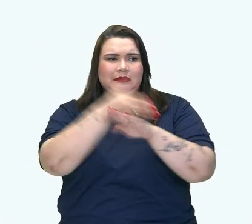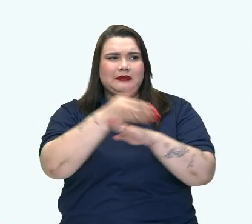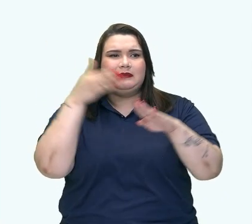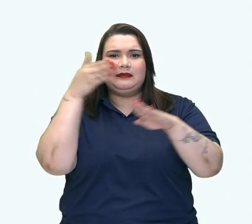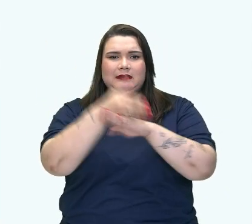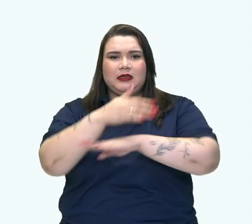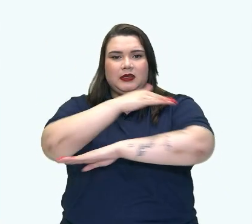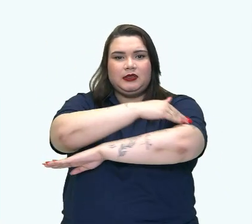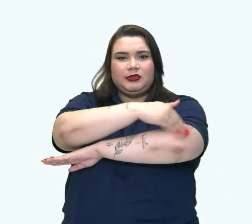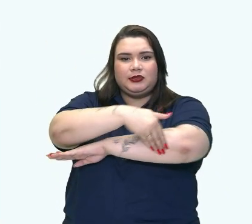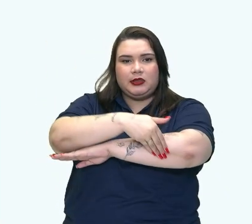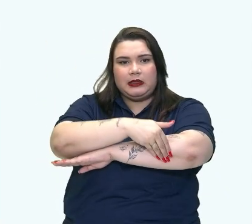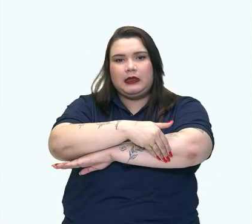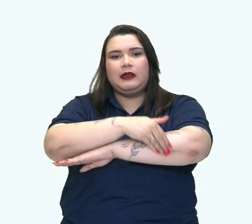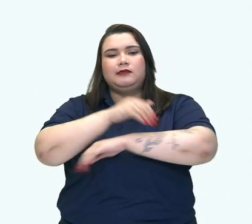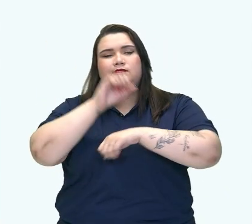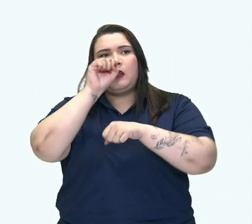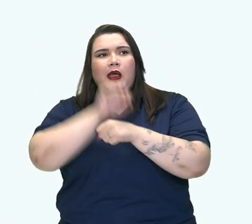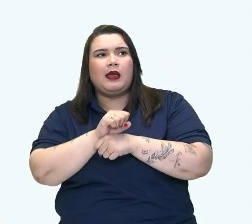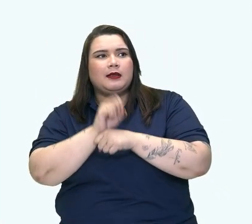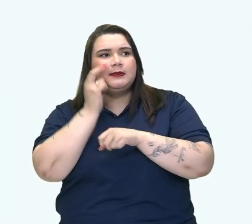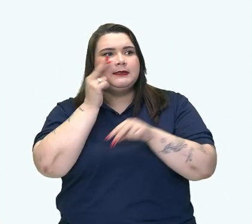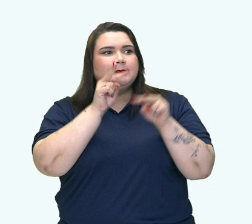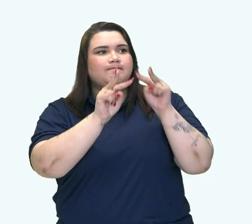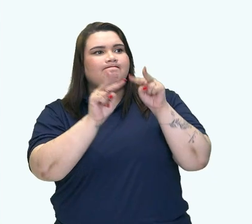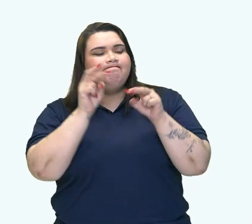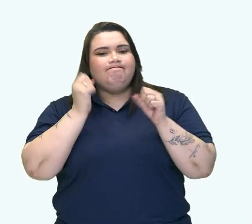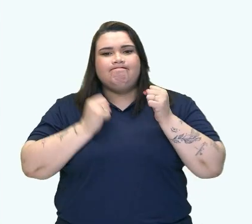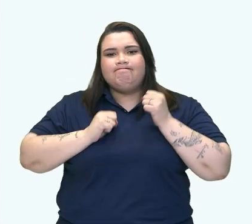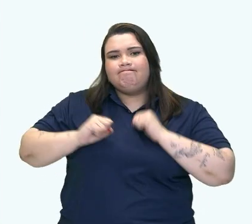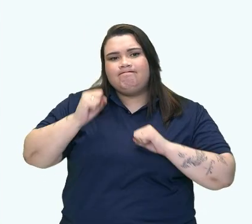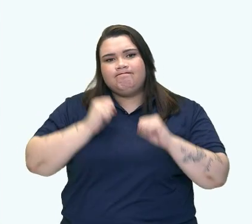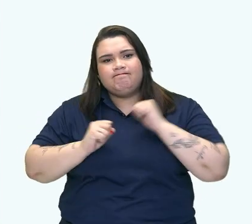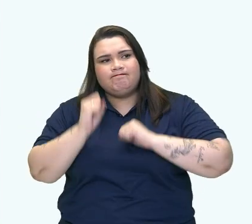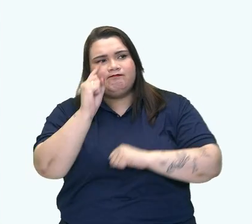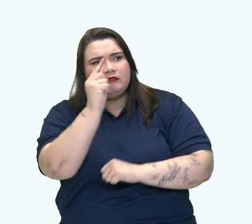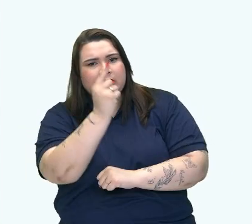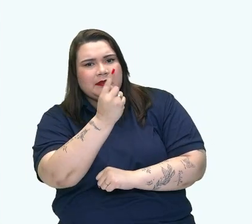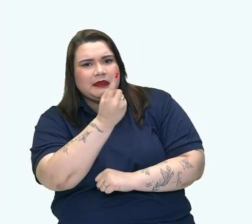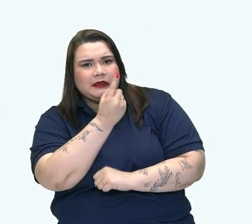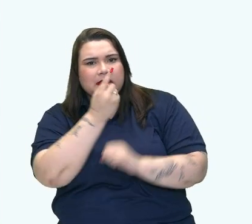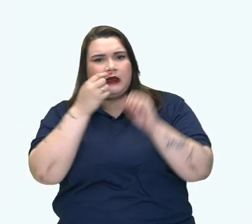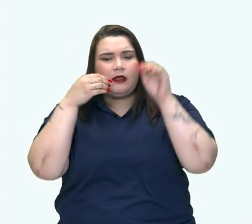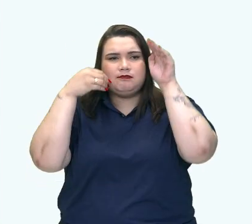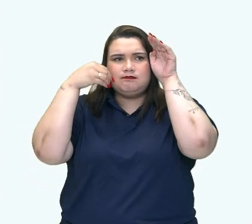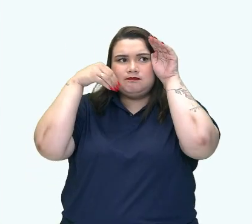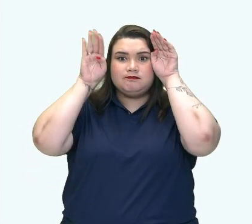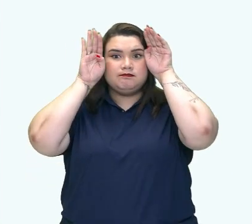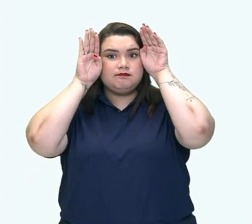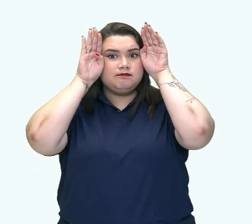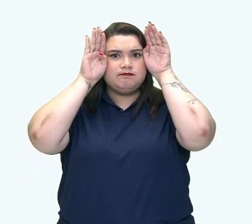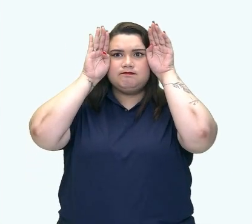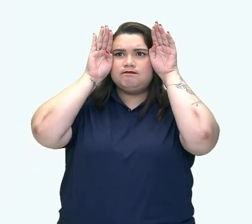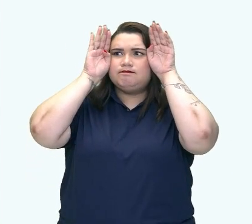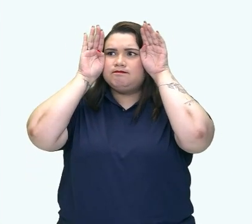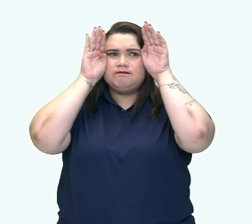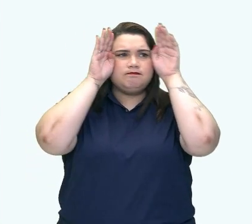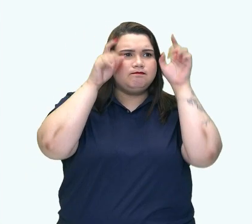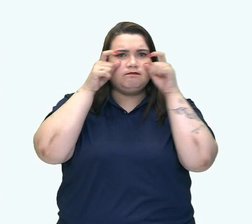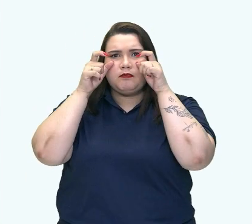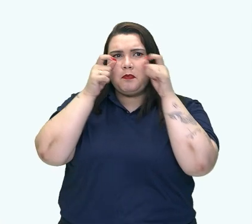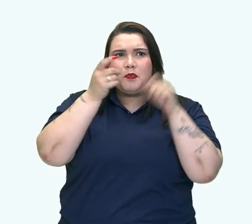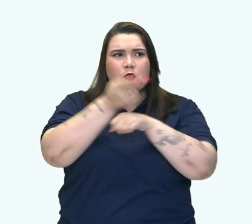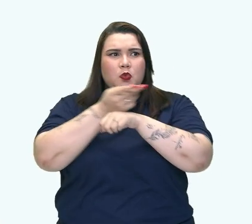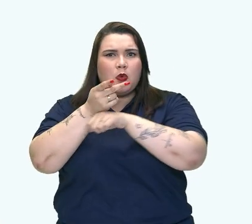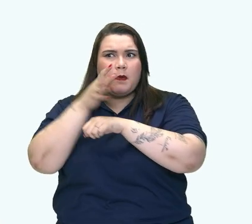diariamente até a esquina. Fixou o olhar ansioso naquele único ponto. A orelha em pé, atenta ao menor